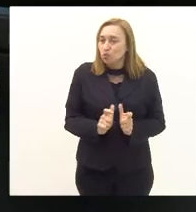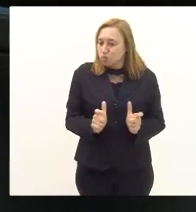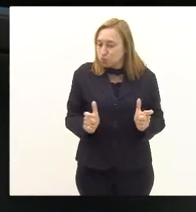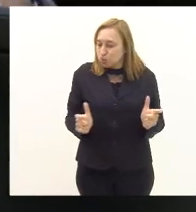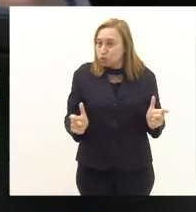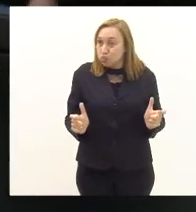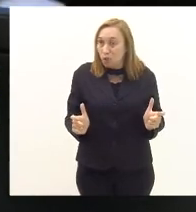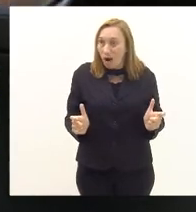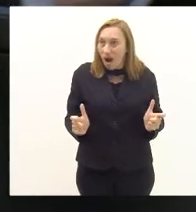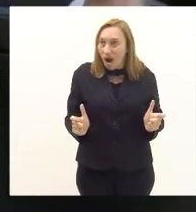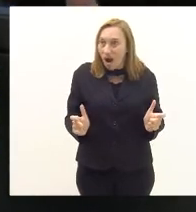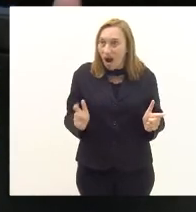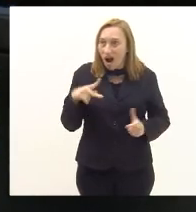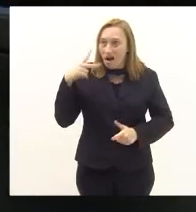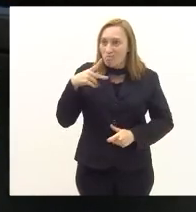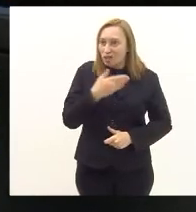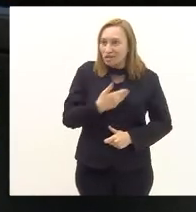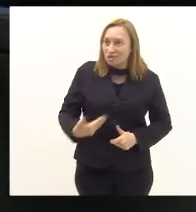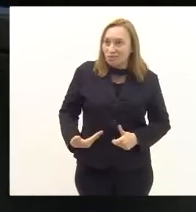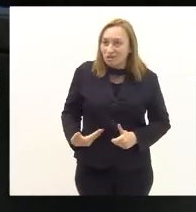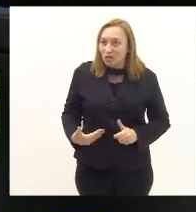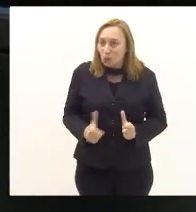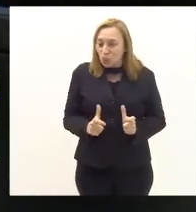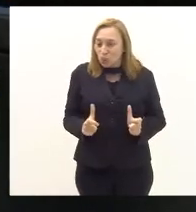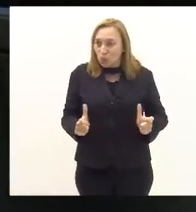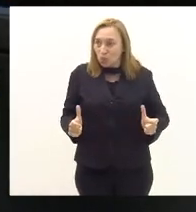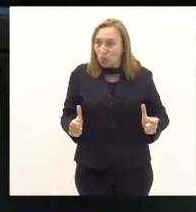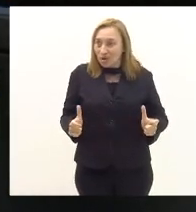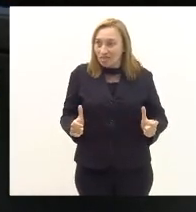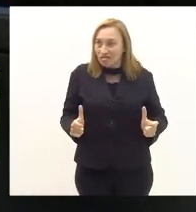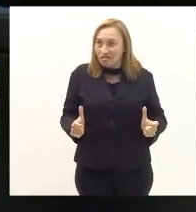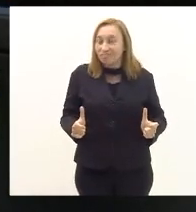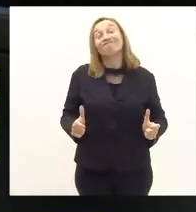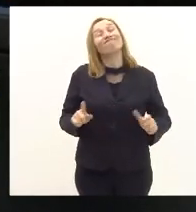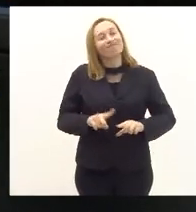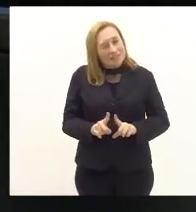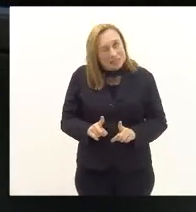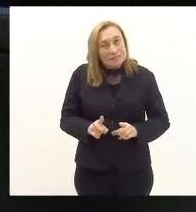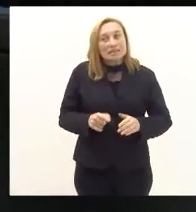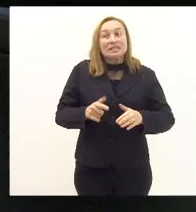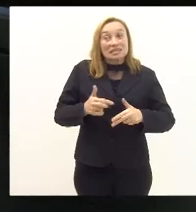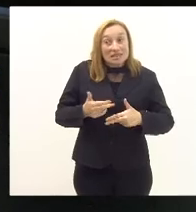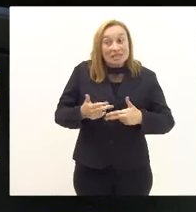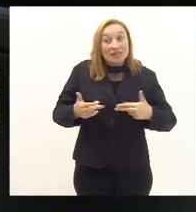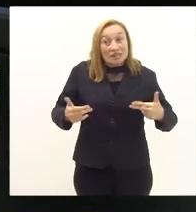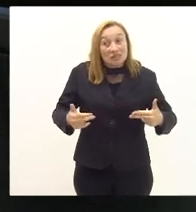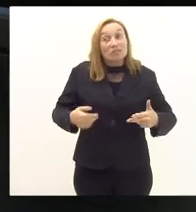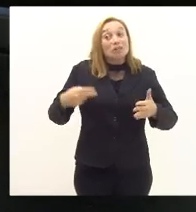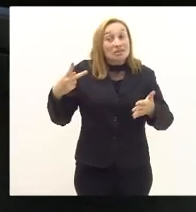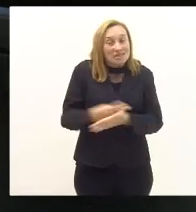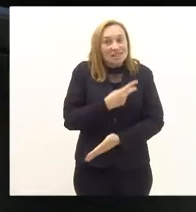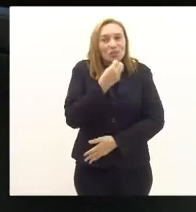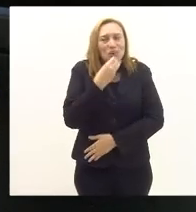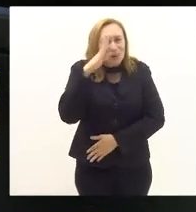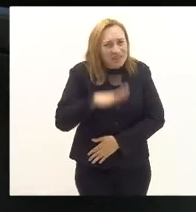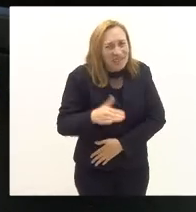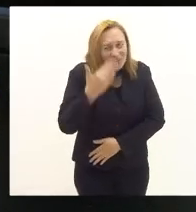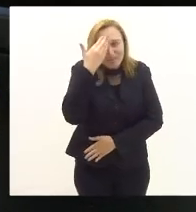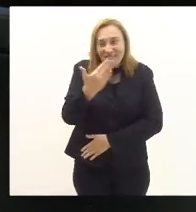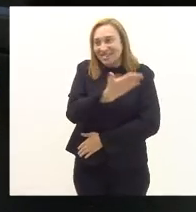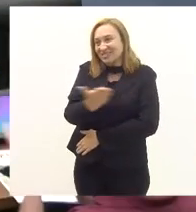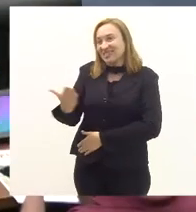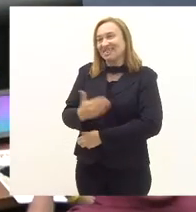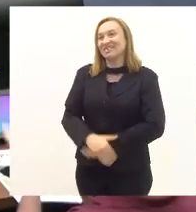o quanto as políticas públicas cresceram, mas que também tem muita coisa ainda para fazer. Uma boa tarde e obrigado a todos.